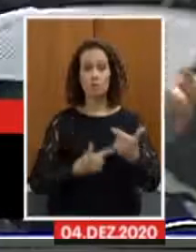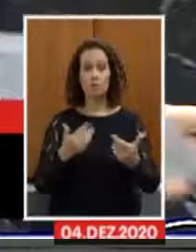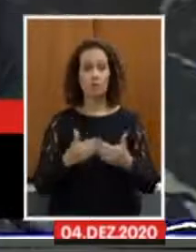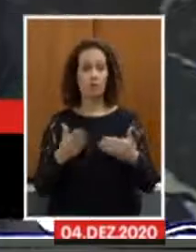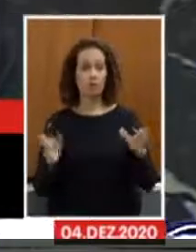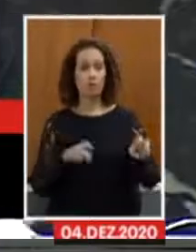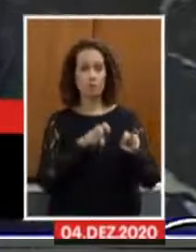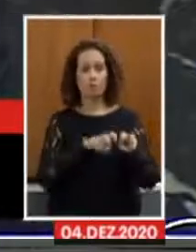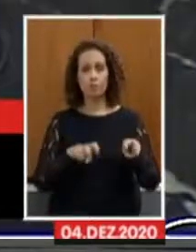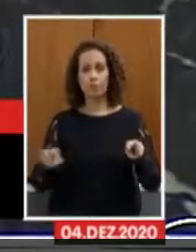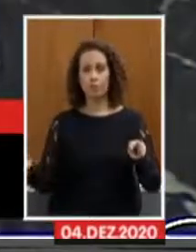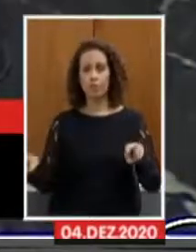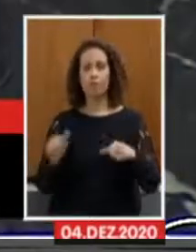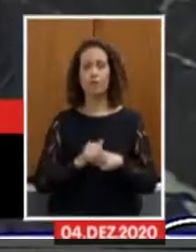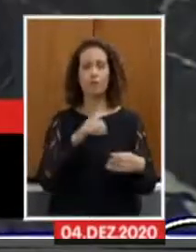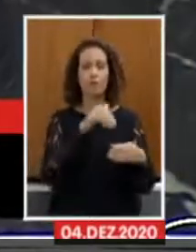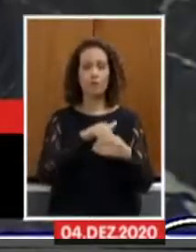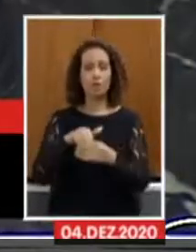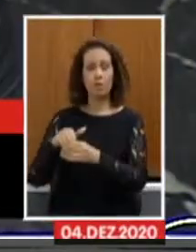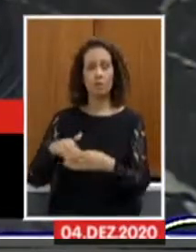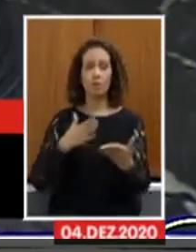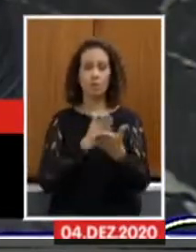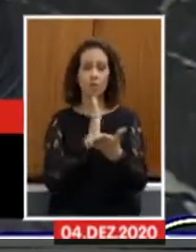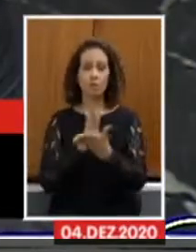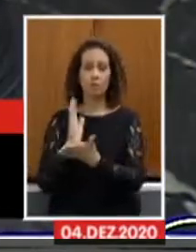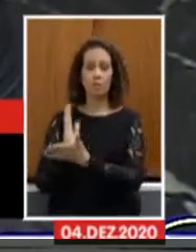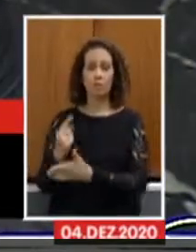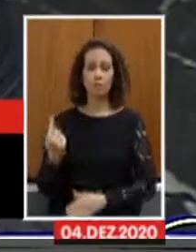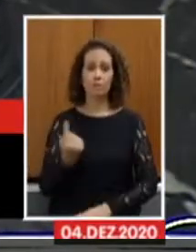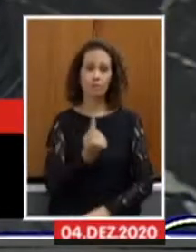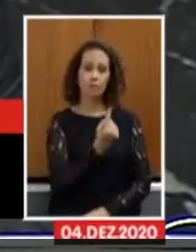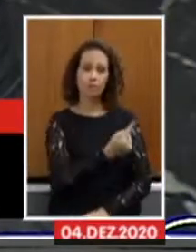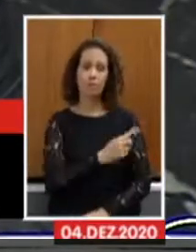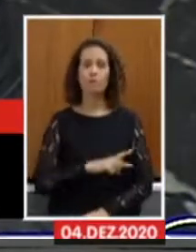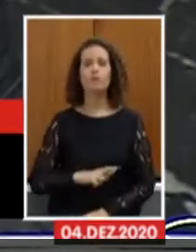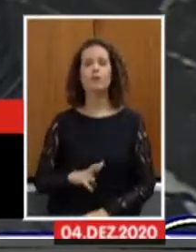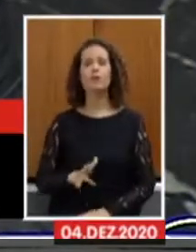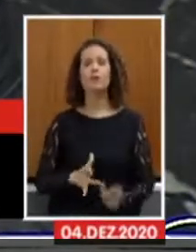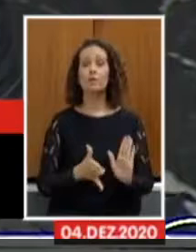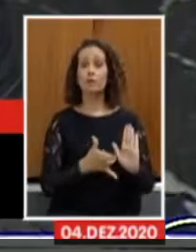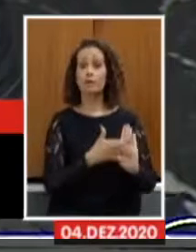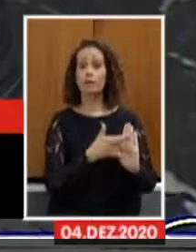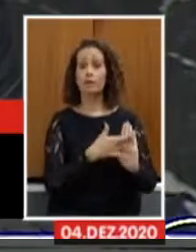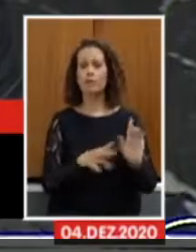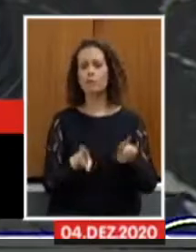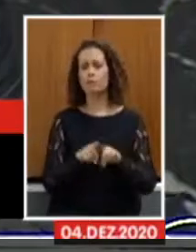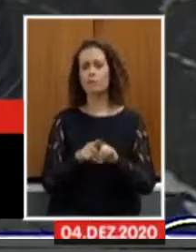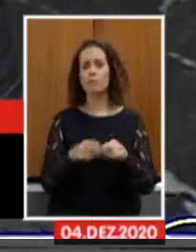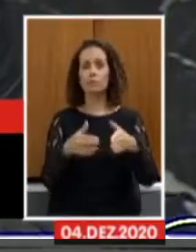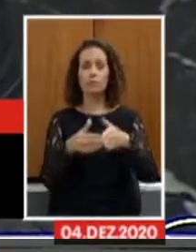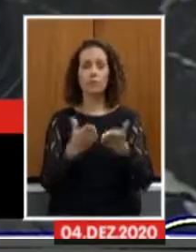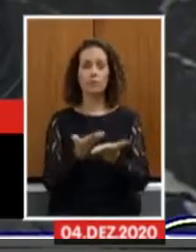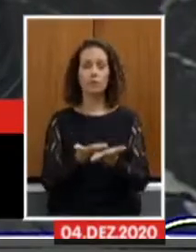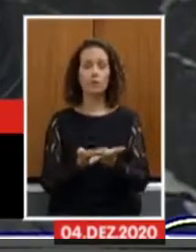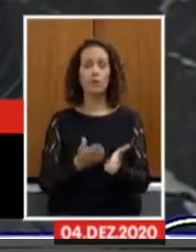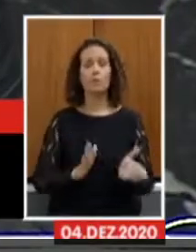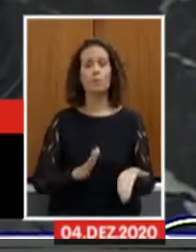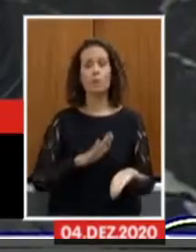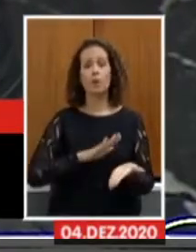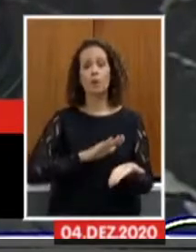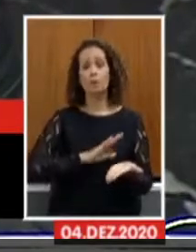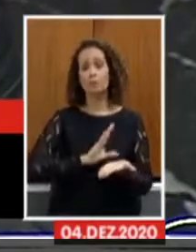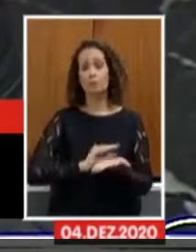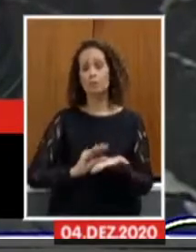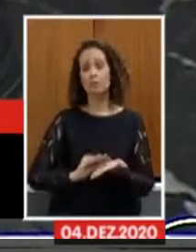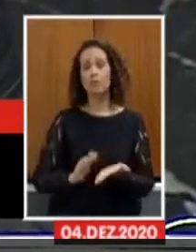são submetidos à votação nominal e aprovados, cada um por sua vez, requerimento do deputado Gustavo Santana solicitando a inversão de pauta dessa reunião, de modo